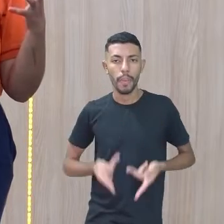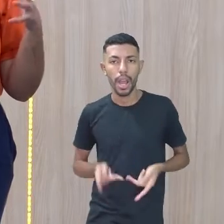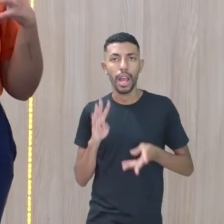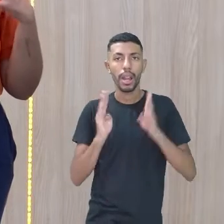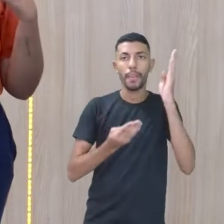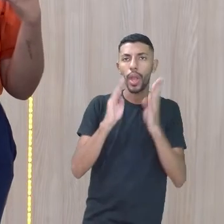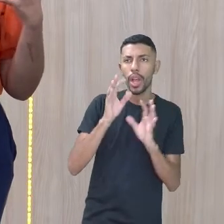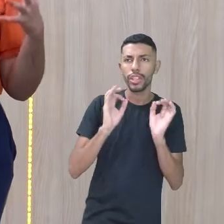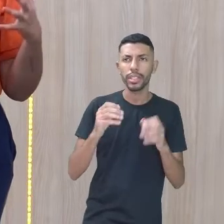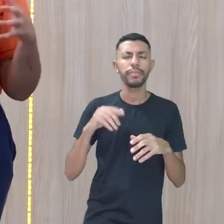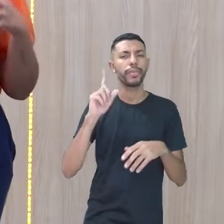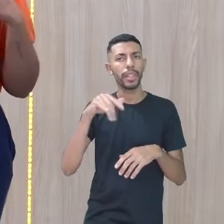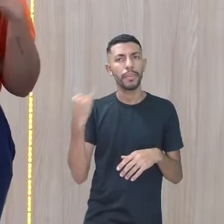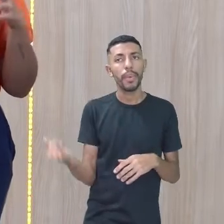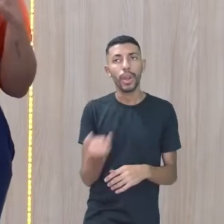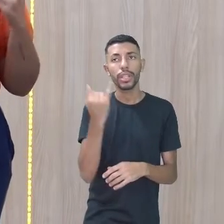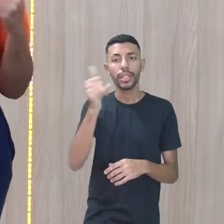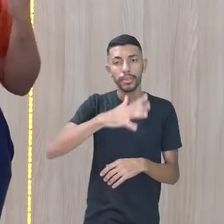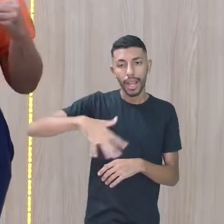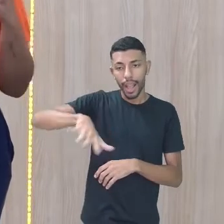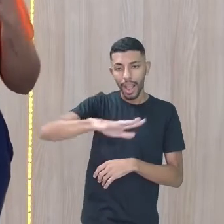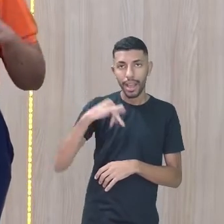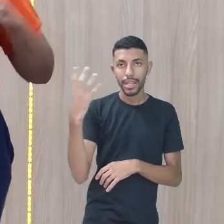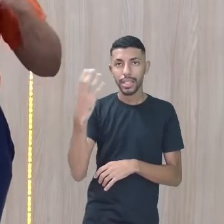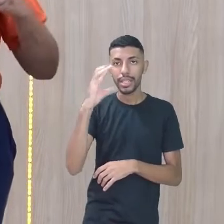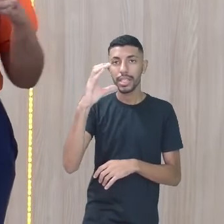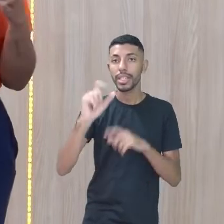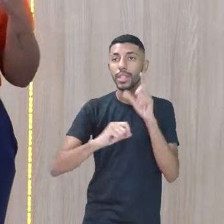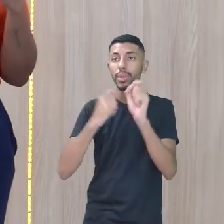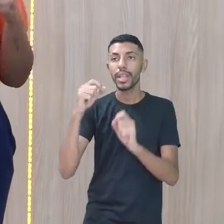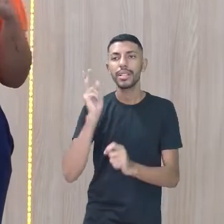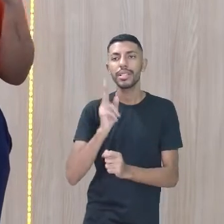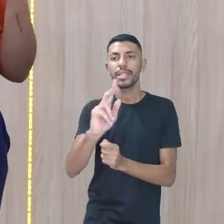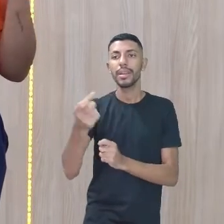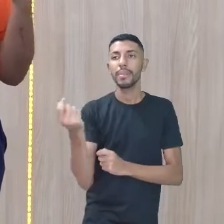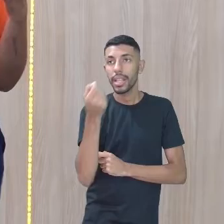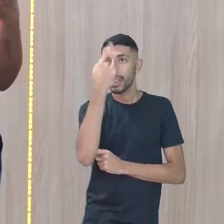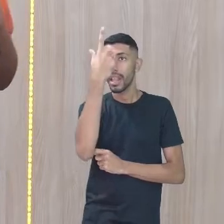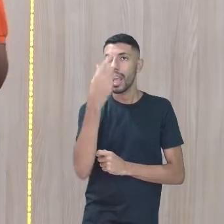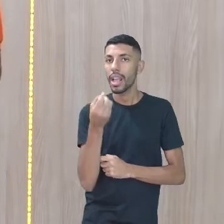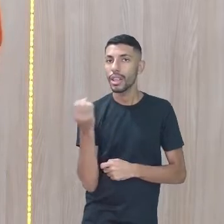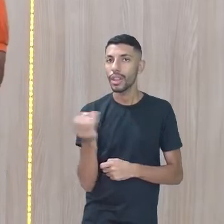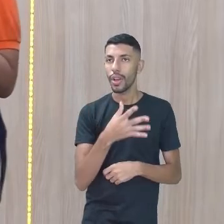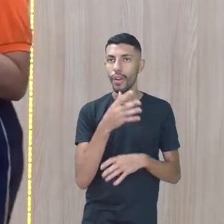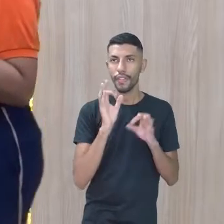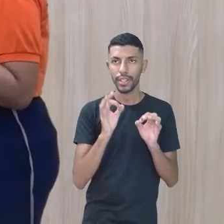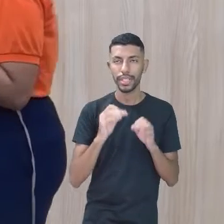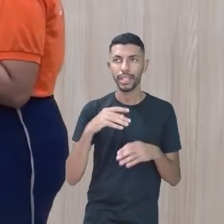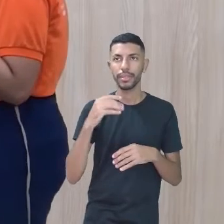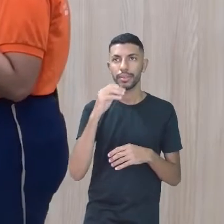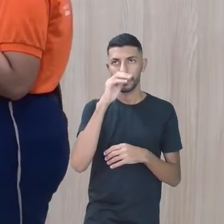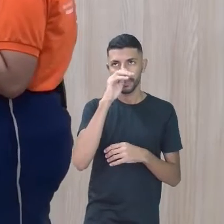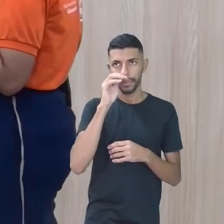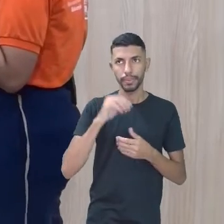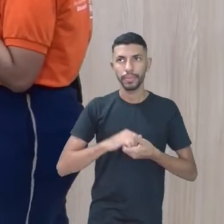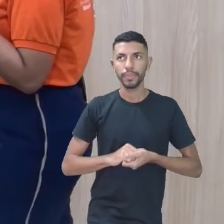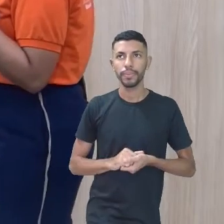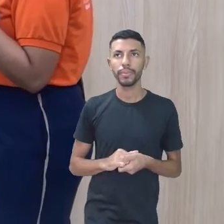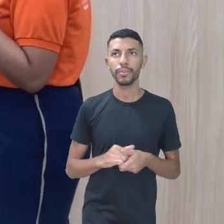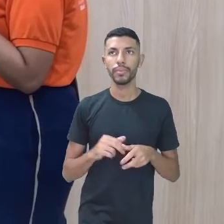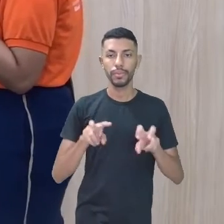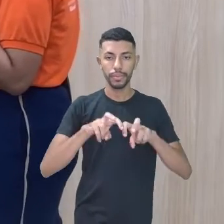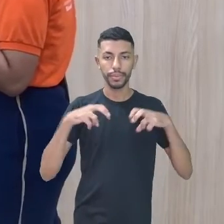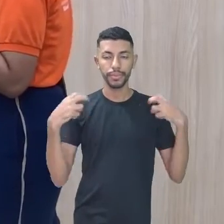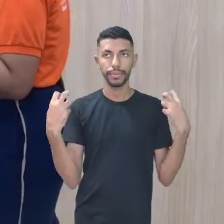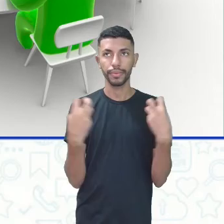do conhecimento, do cientificismo, é trazer sempre ideias novas, ideias engajantes, tá certo? Uma